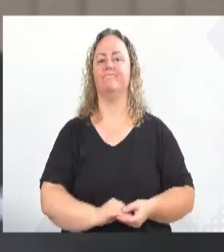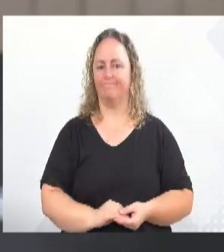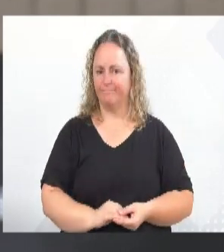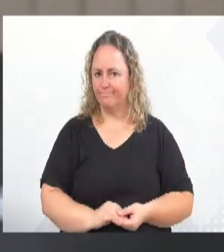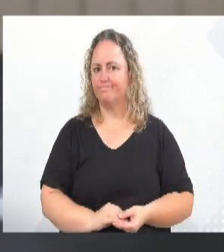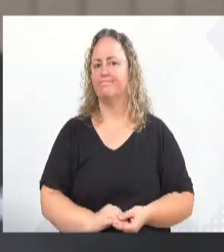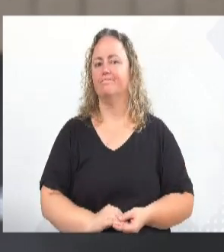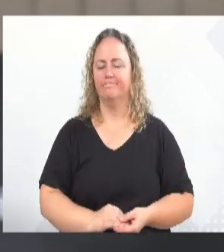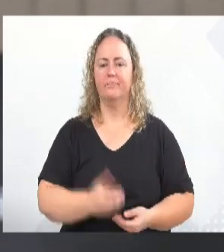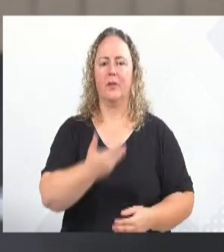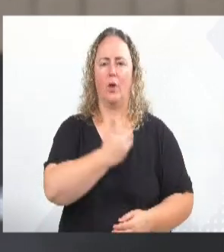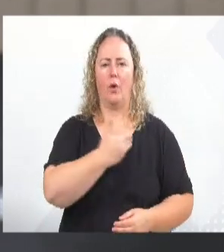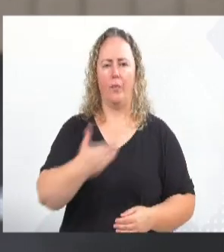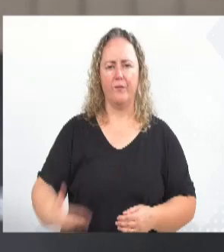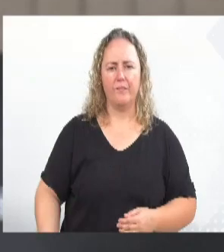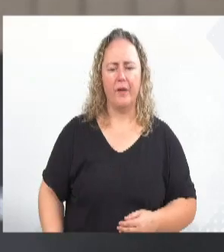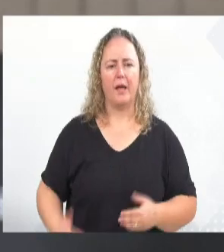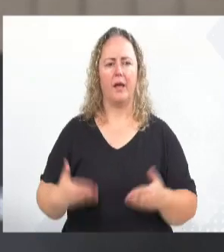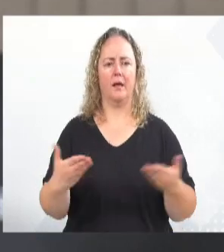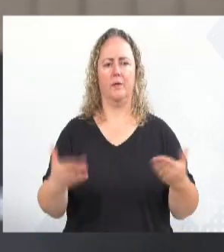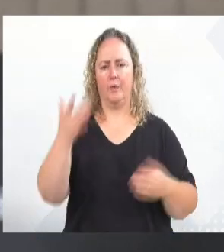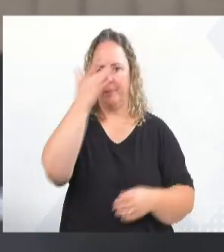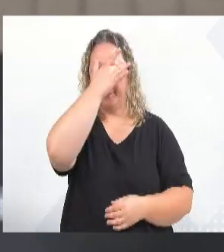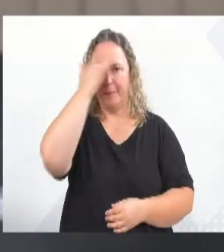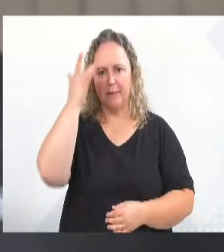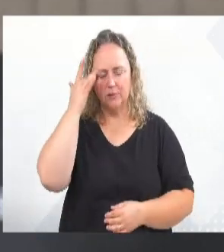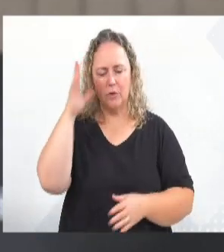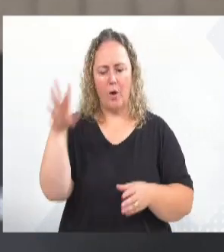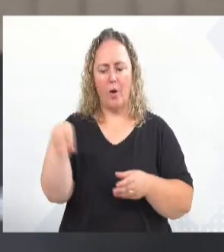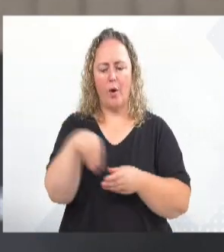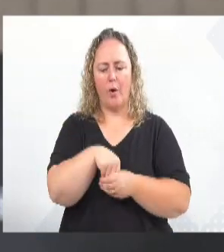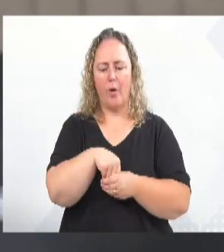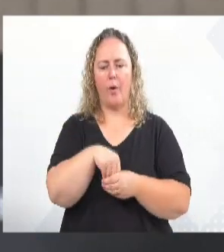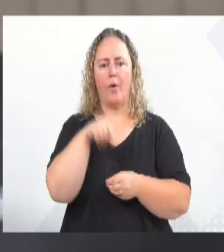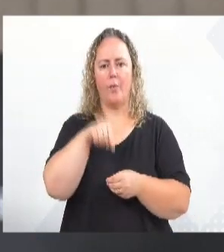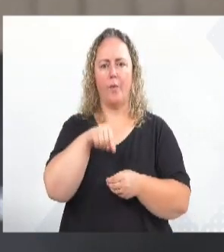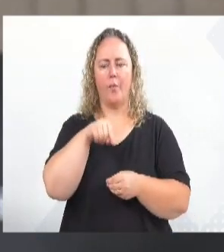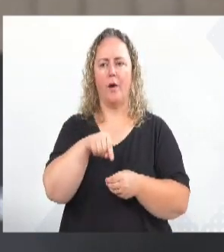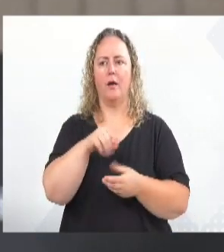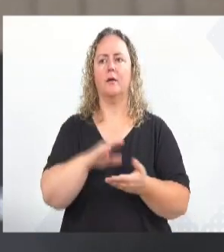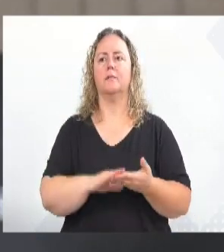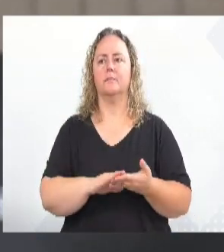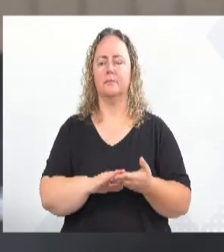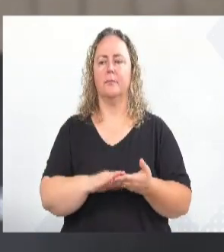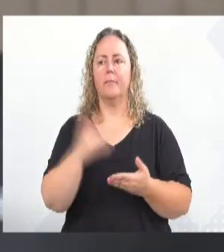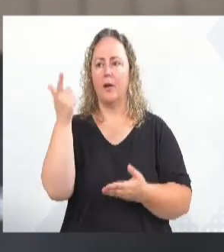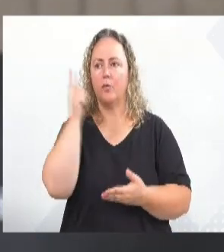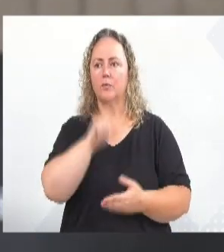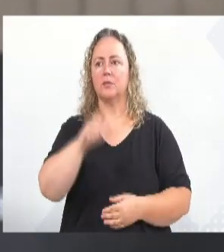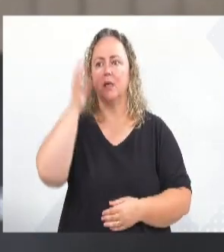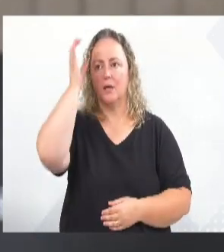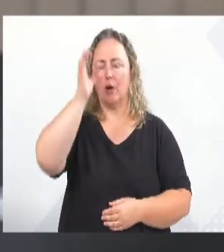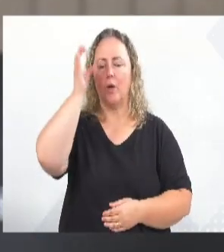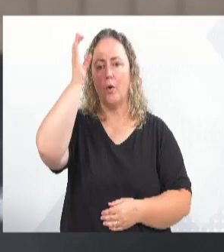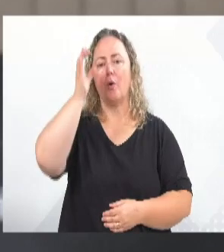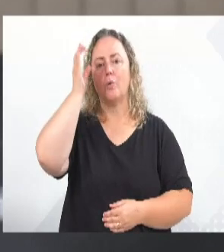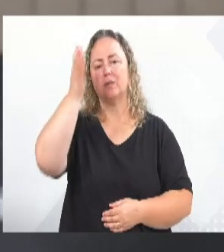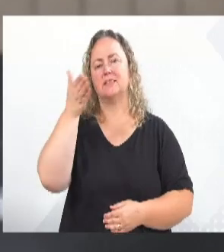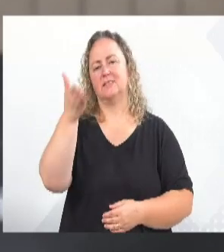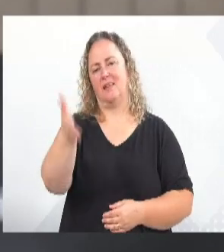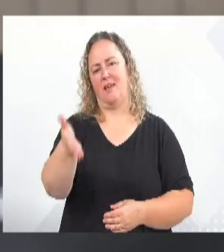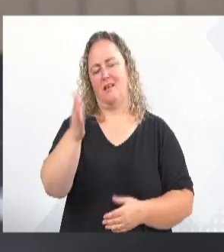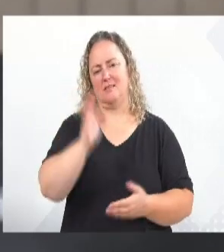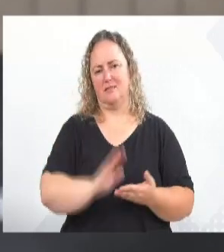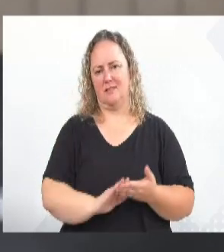o governo, as pessoas imbuídas e dando musculatura no sentido de conscientização de,